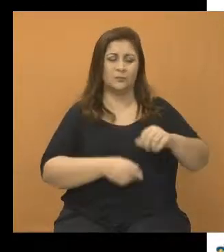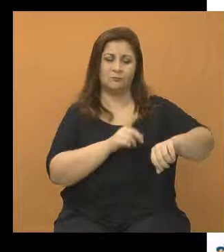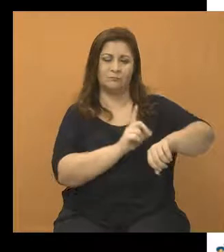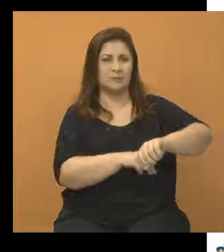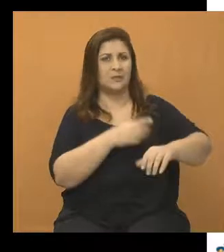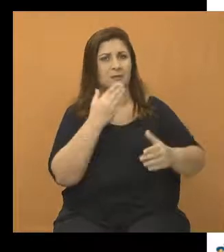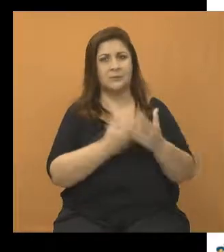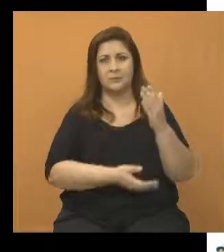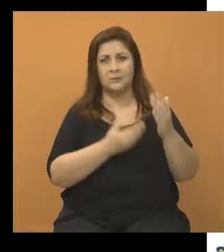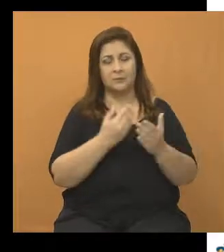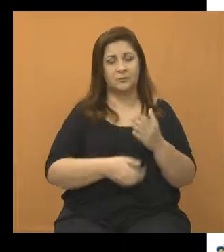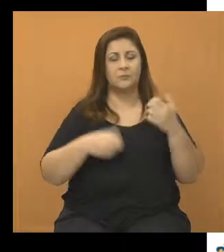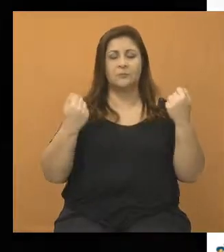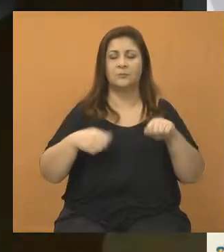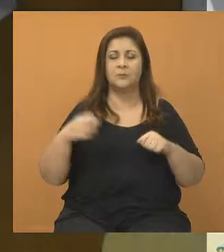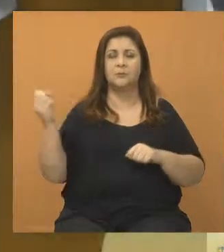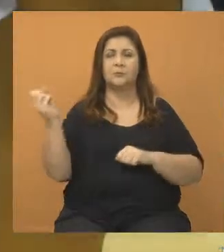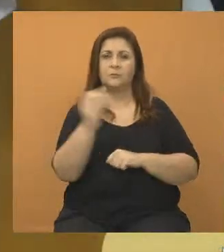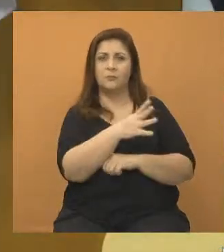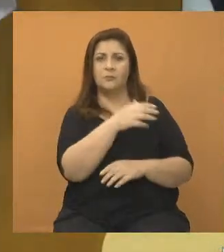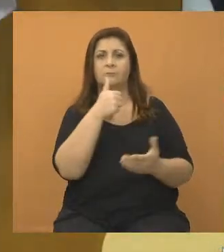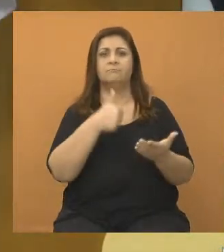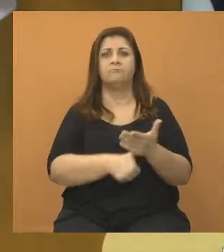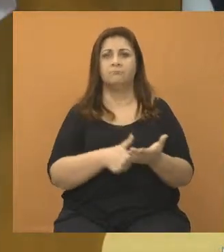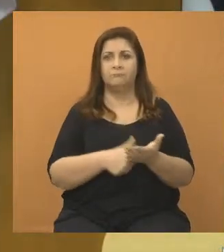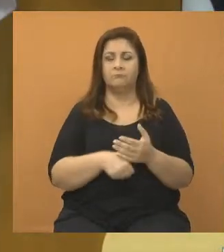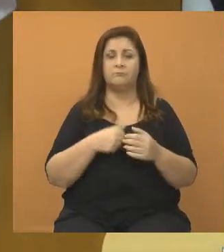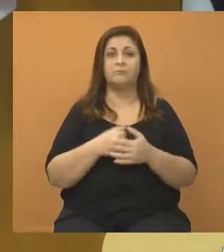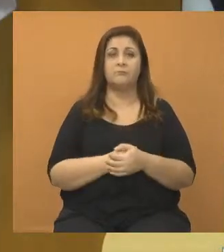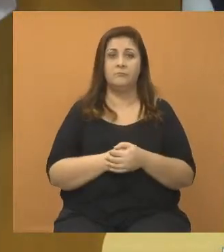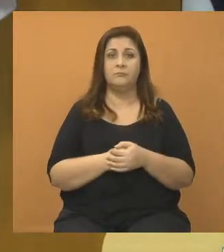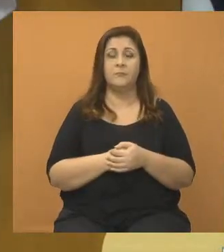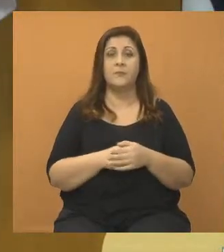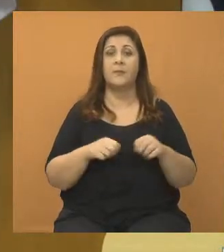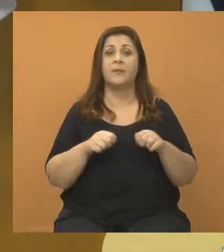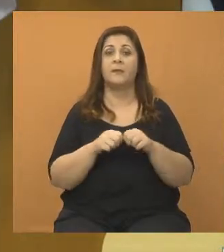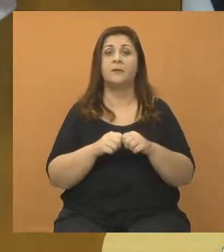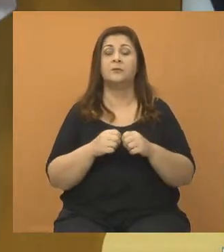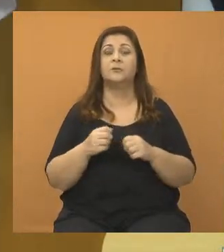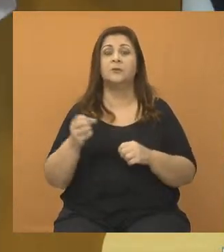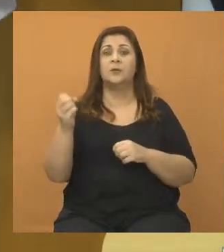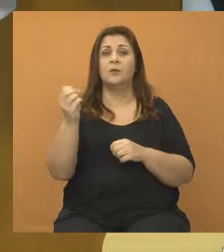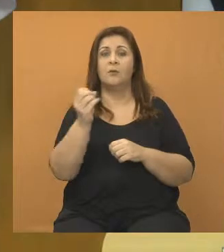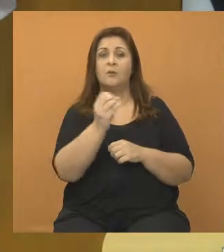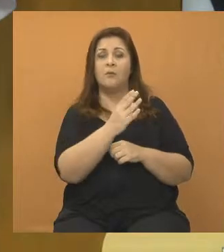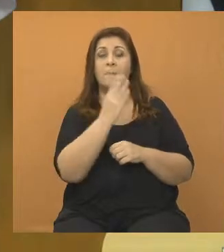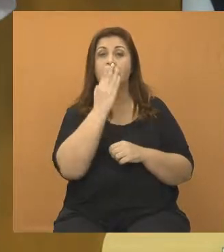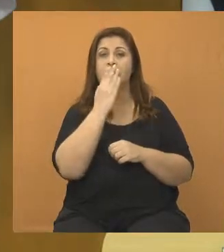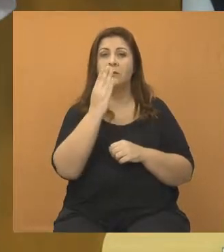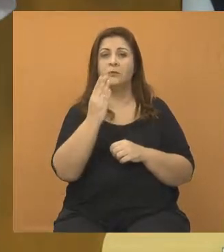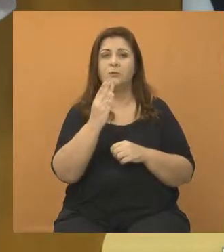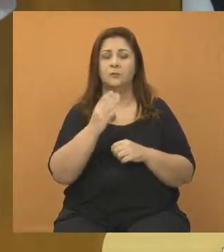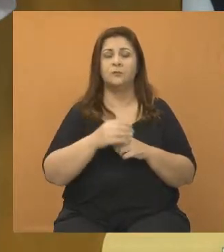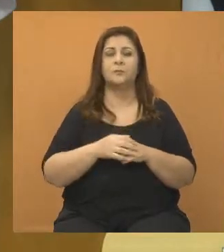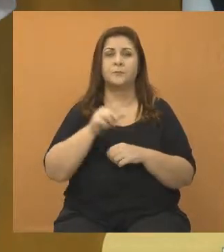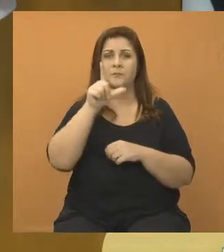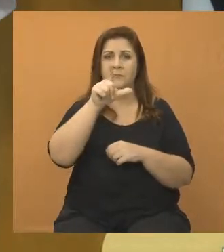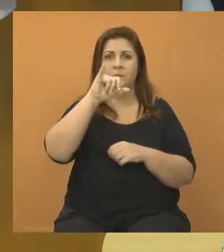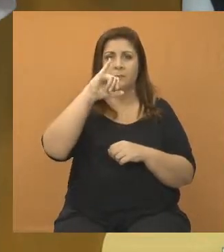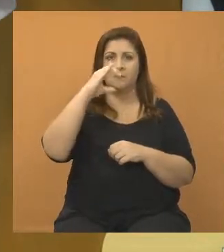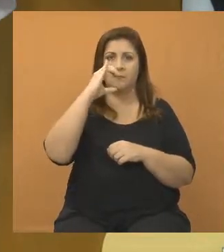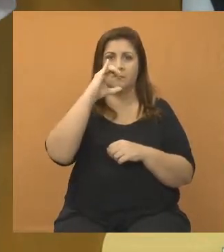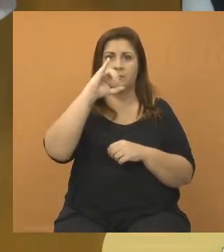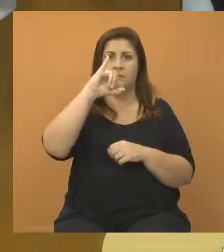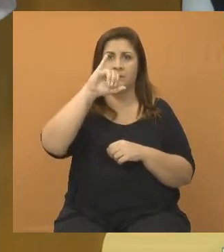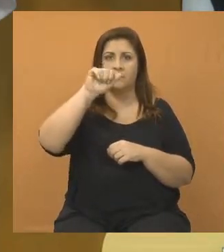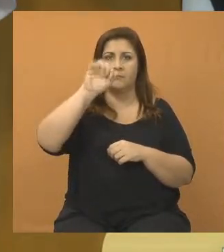todo o trabalho de renovação de licença, precisou licitar uma empresa para fazer um trabalho de averiguação